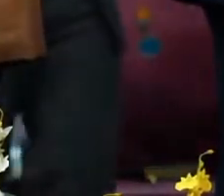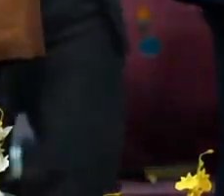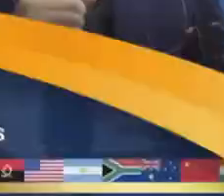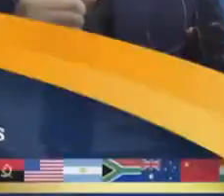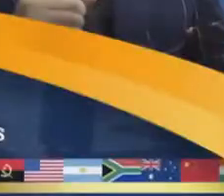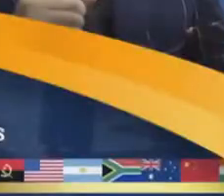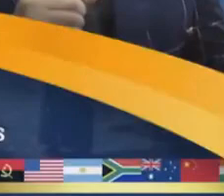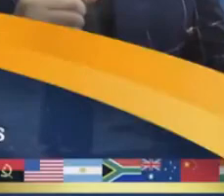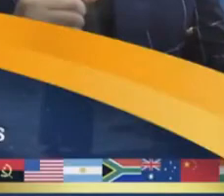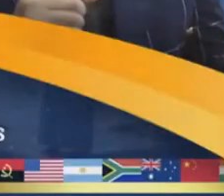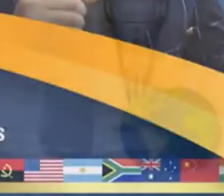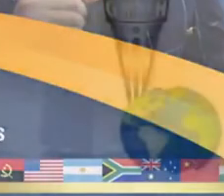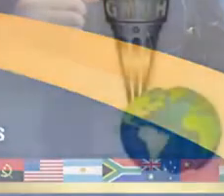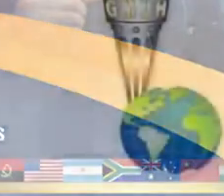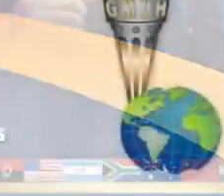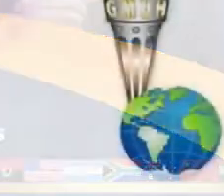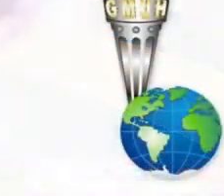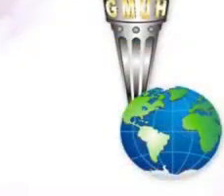paz.